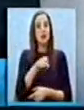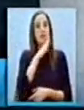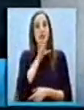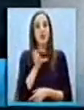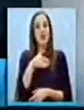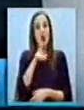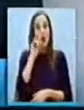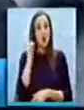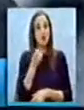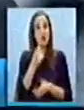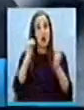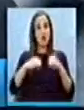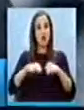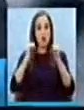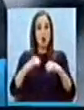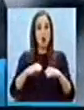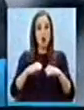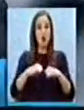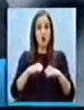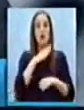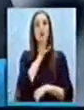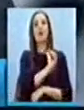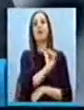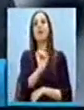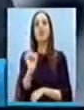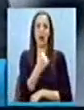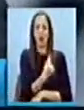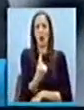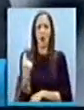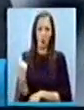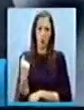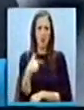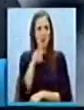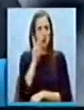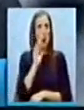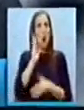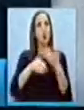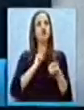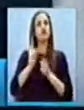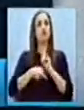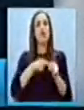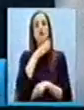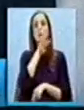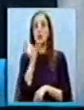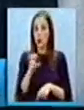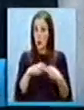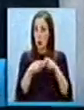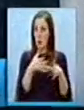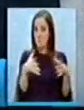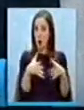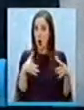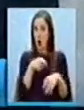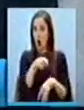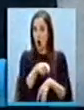ratificar o acordo nos próprios países. Veremos o que é que vai acontecer nos países mais problemáticos. Ainda